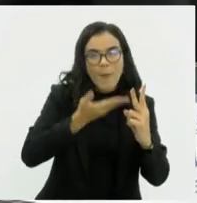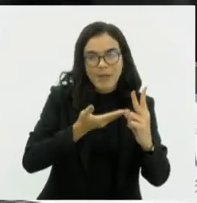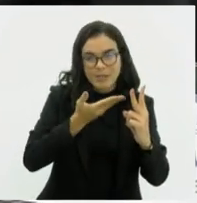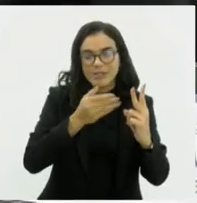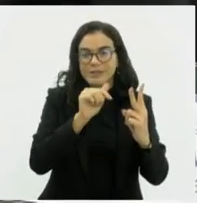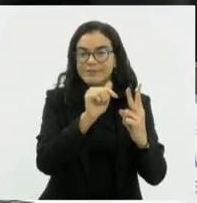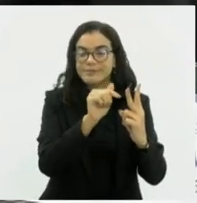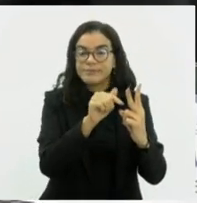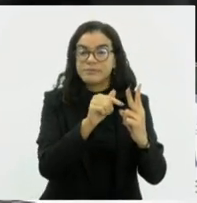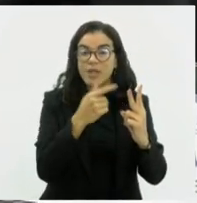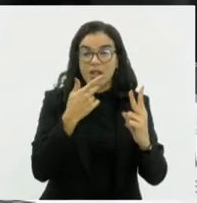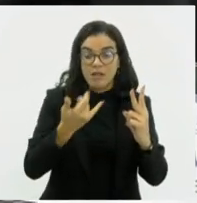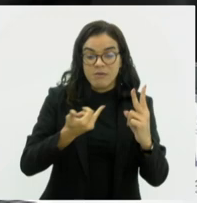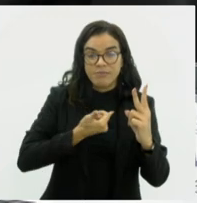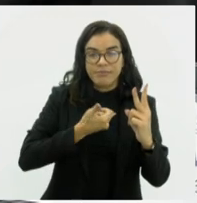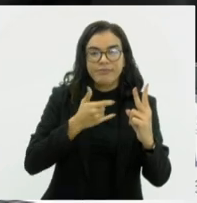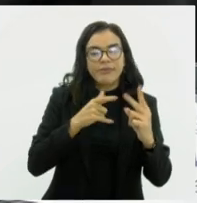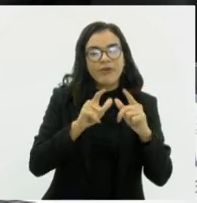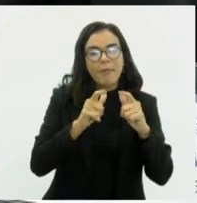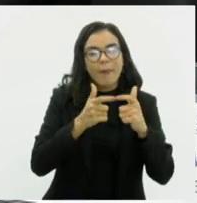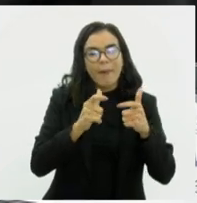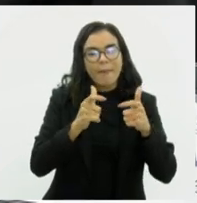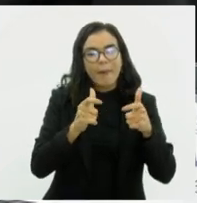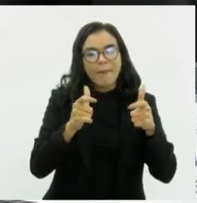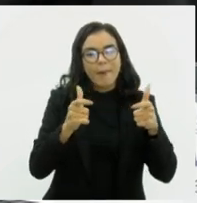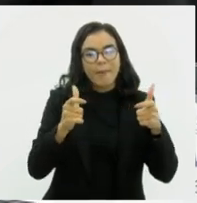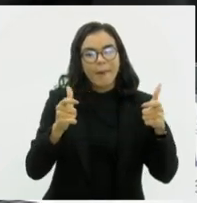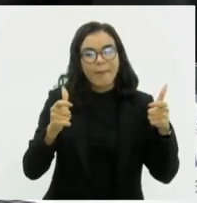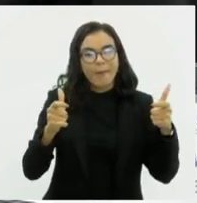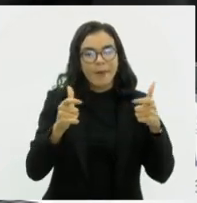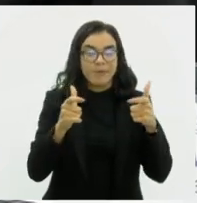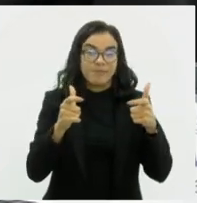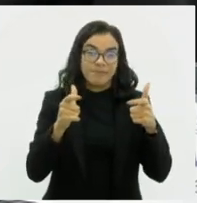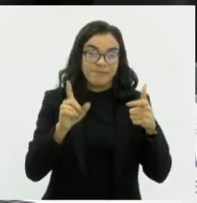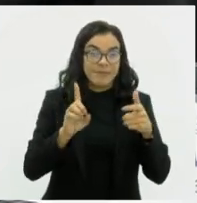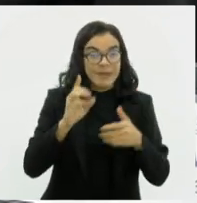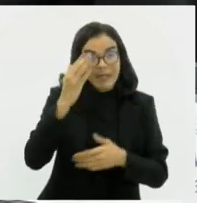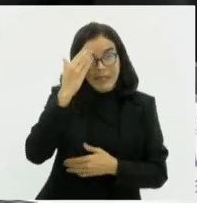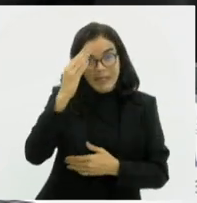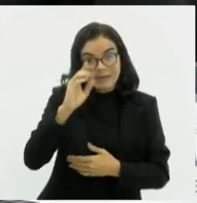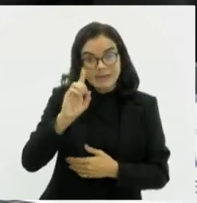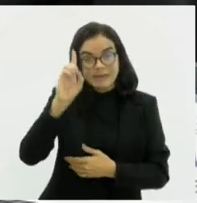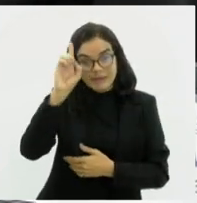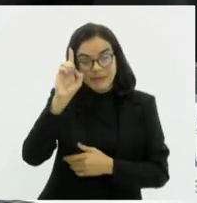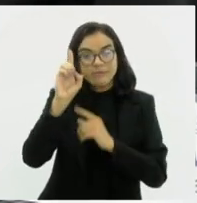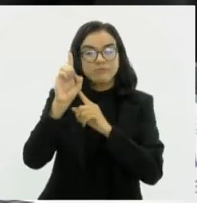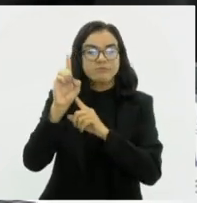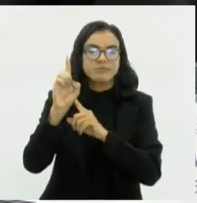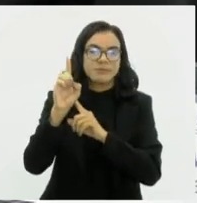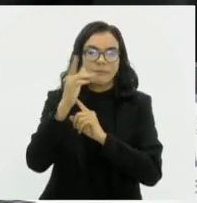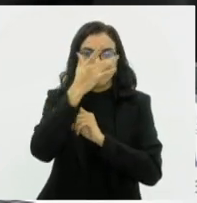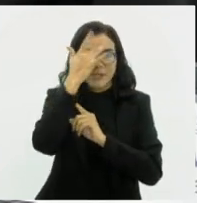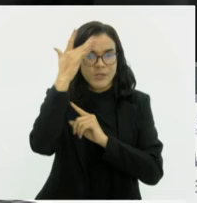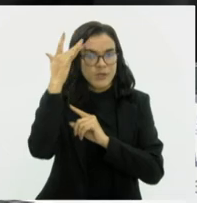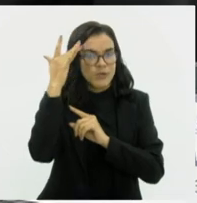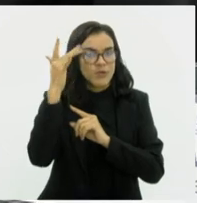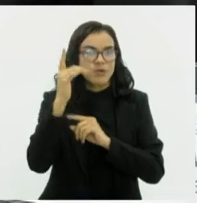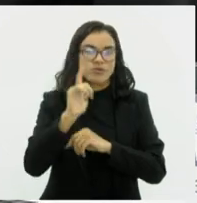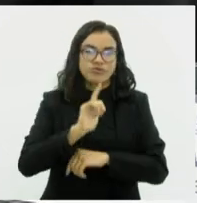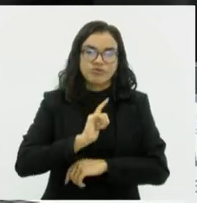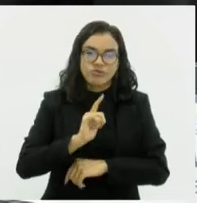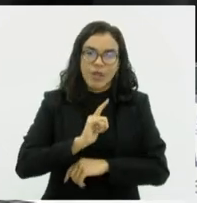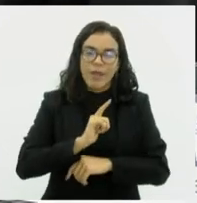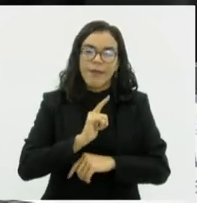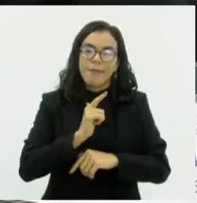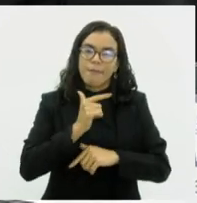causa. E que vem crescendo, graças a Deus, o número de pessoas que hoje, né,